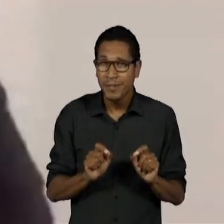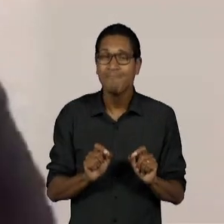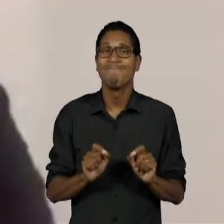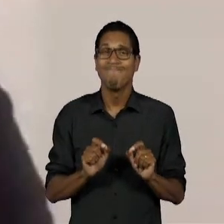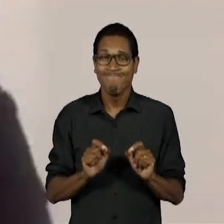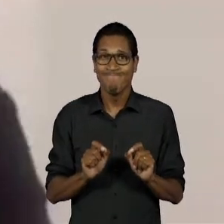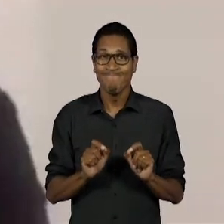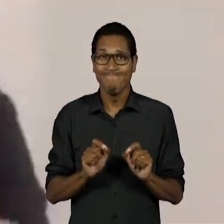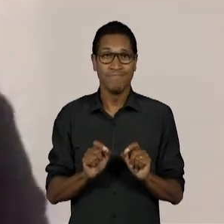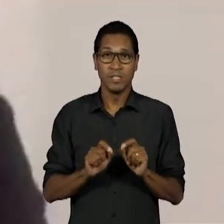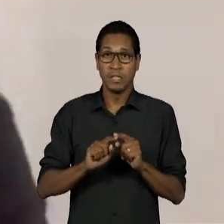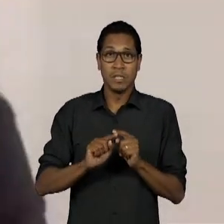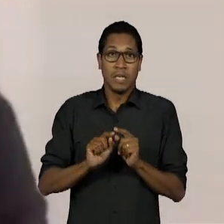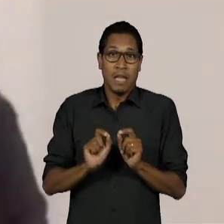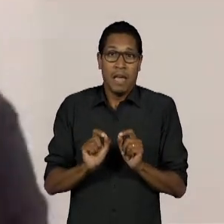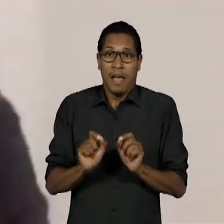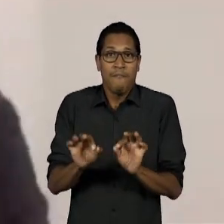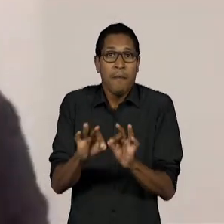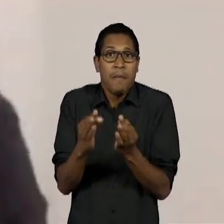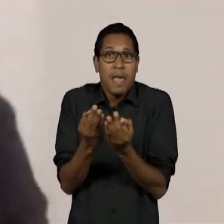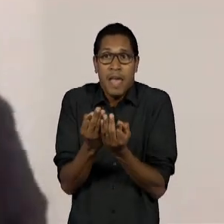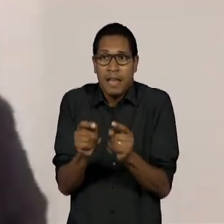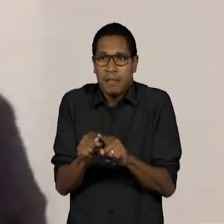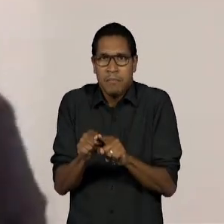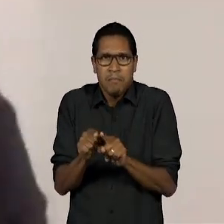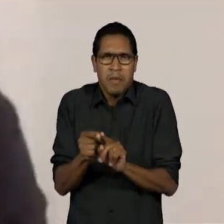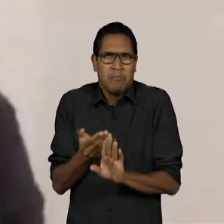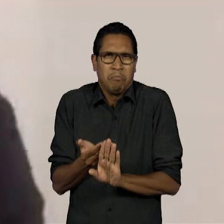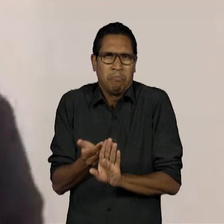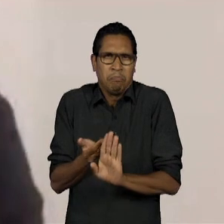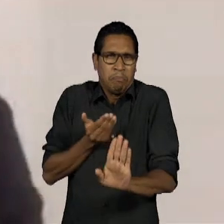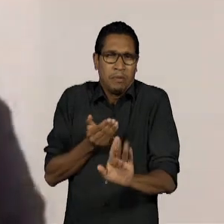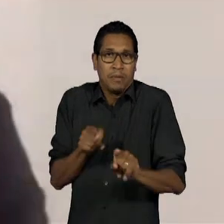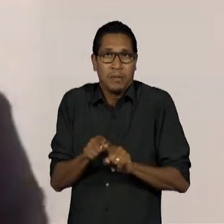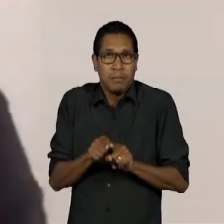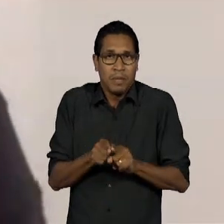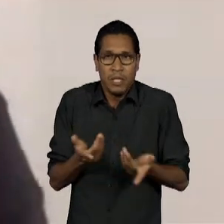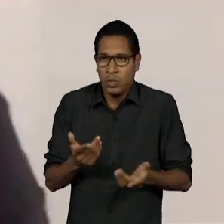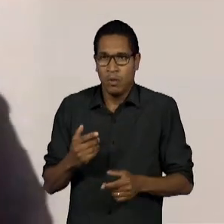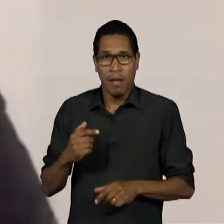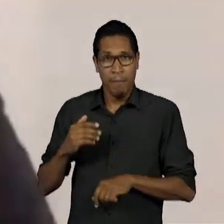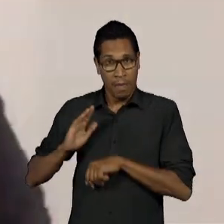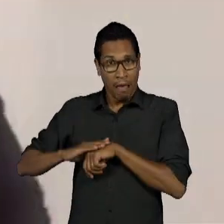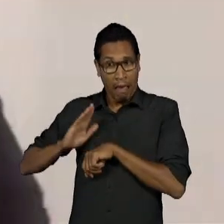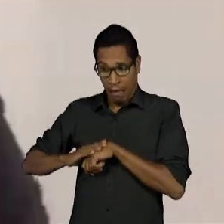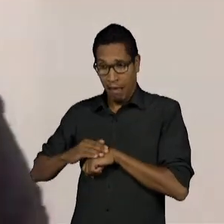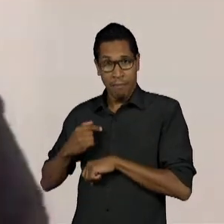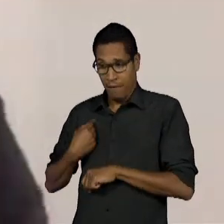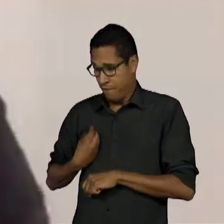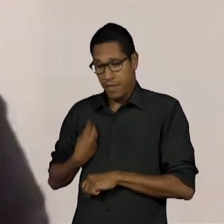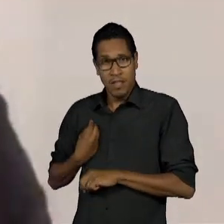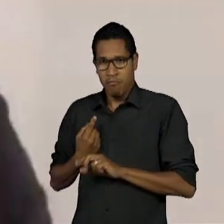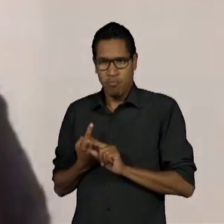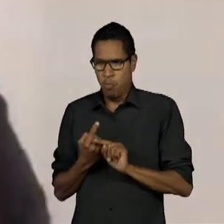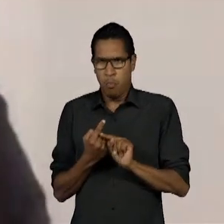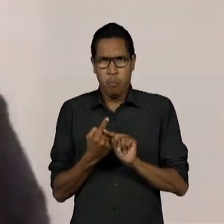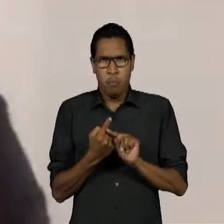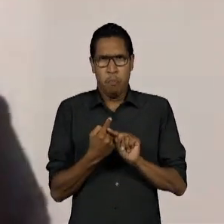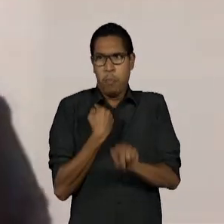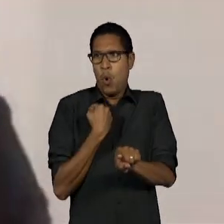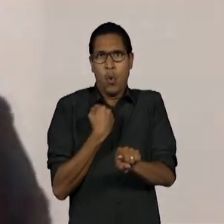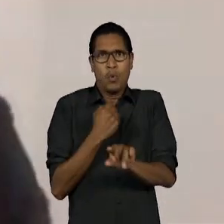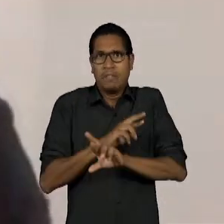completamente distante da minha realidade, da minha maneira de viver. Então, esse foi